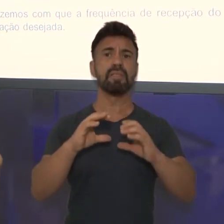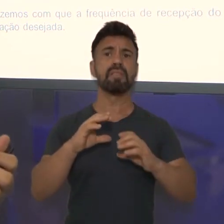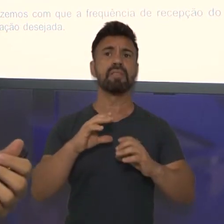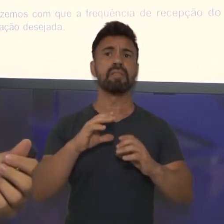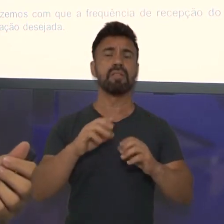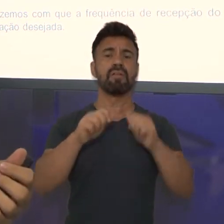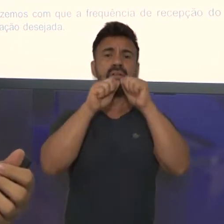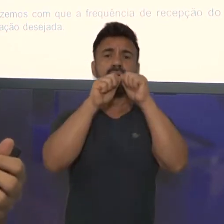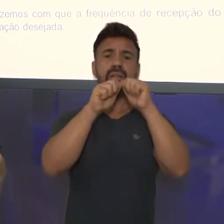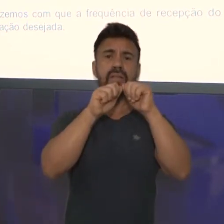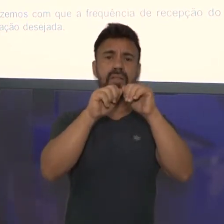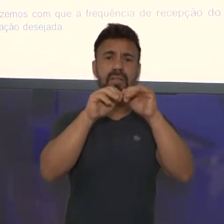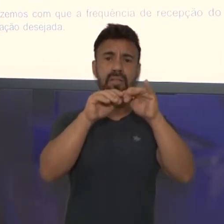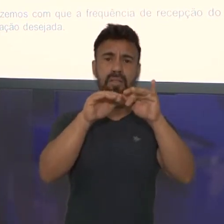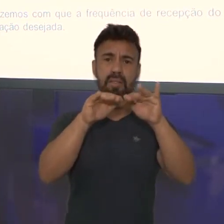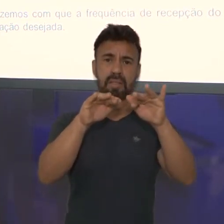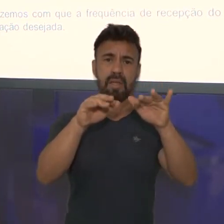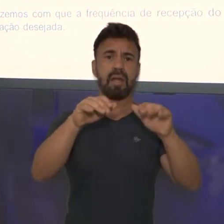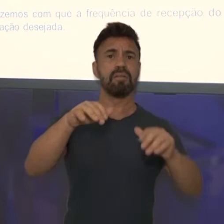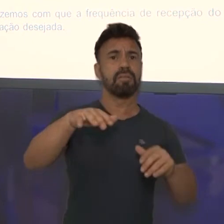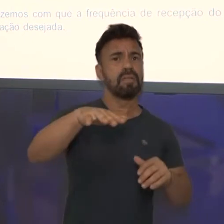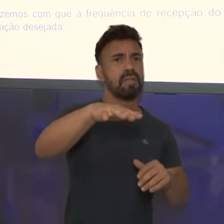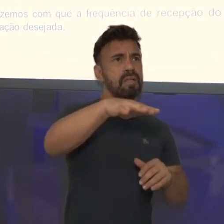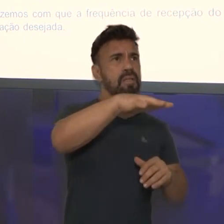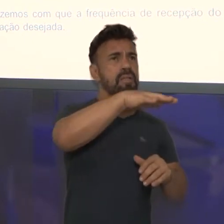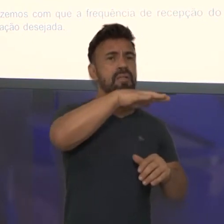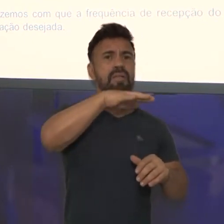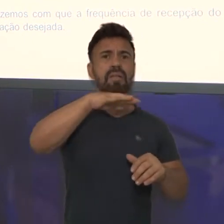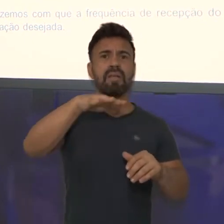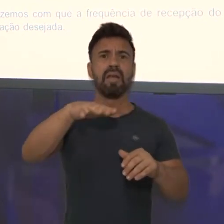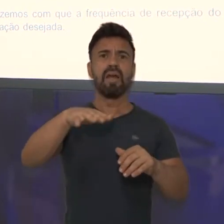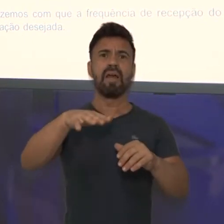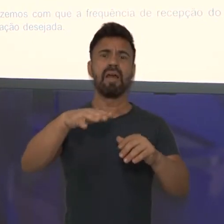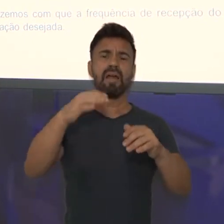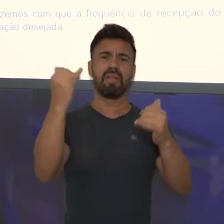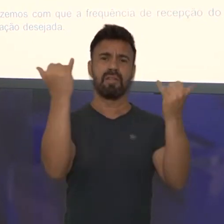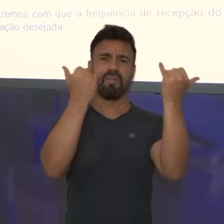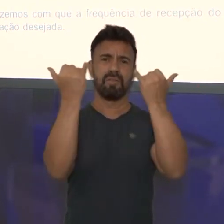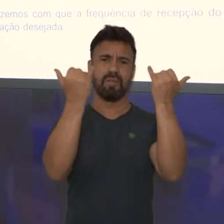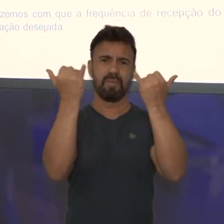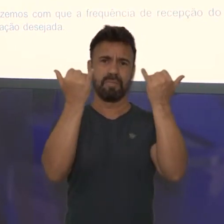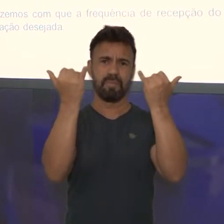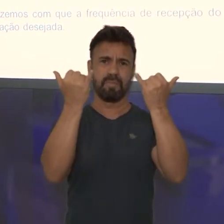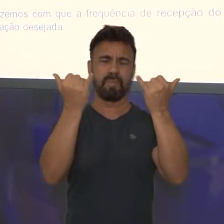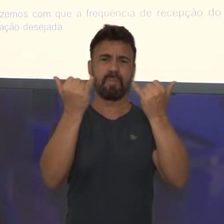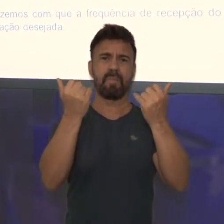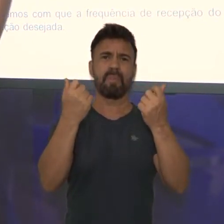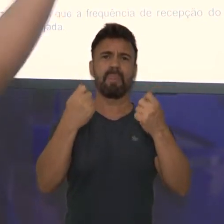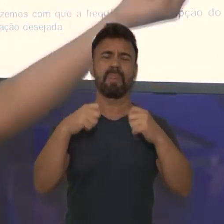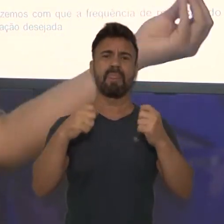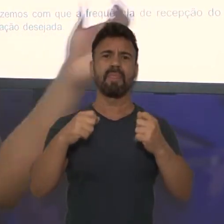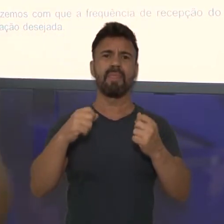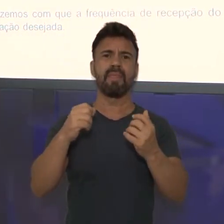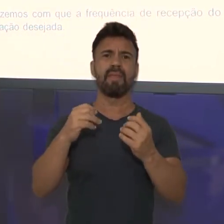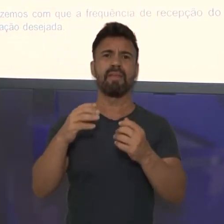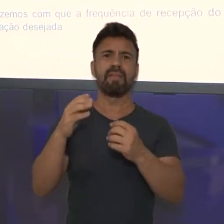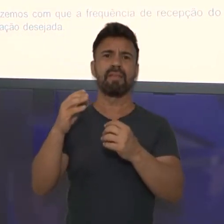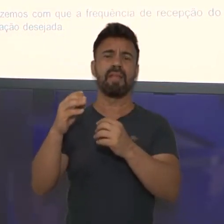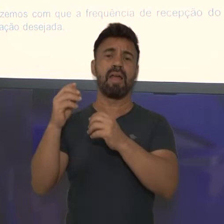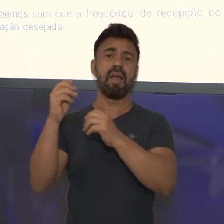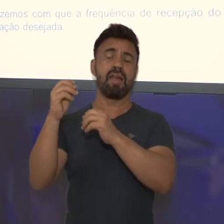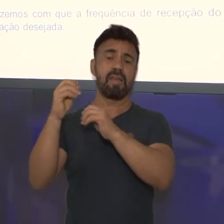se propagar pelo espaço, levando aí essas informações. Então, tem que ter um ponto emissor e um